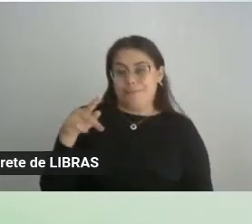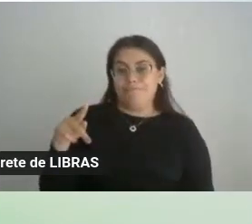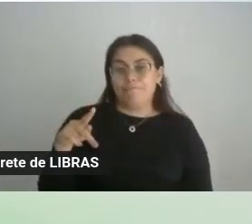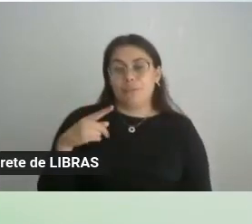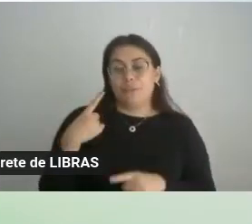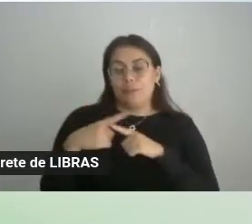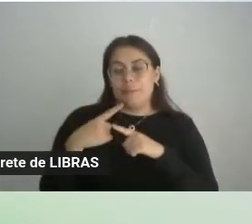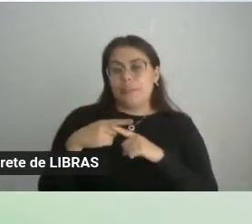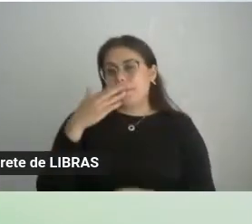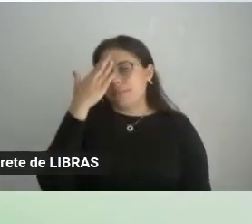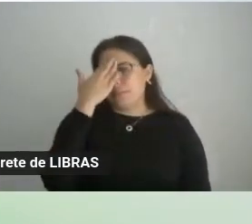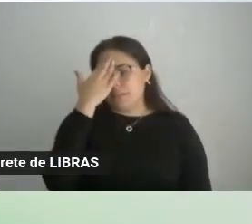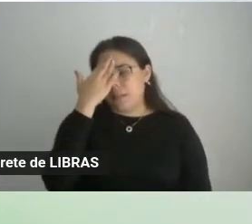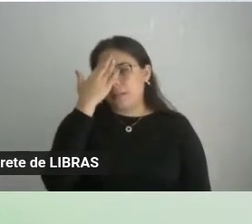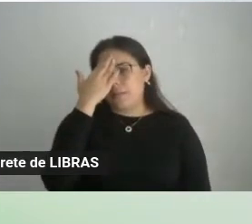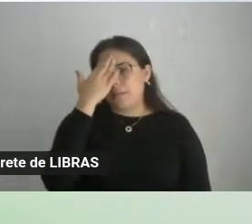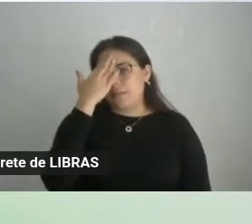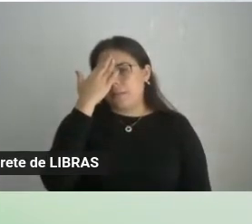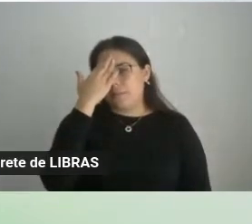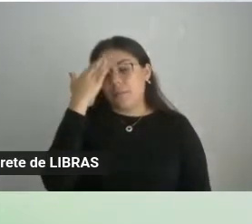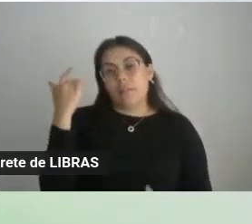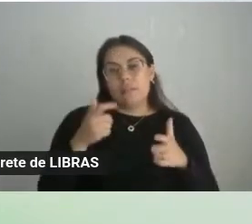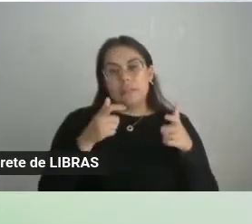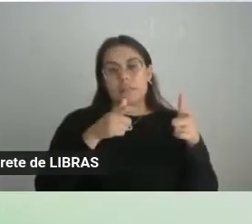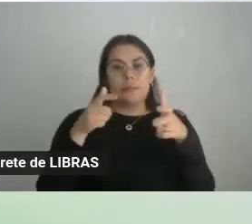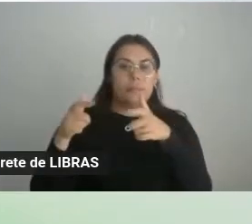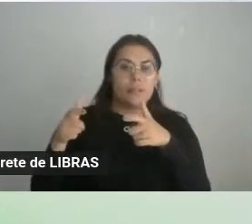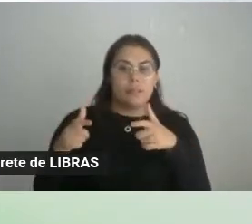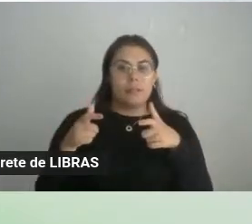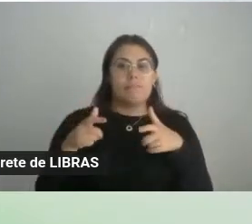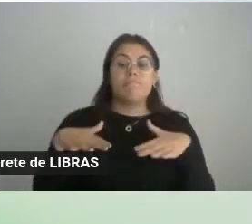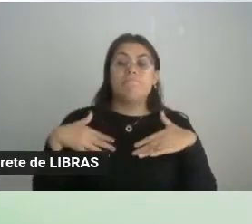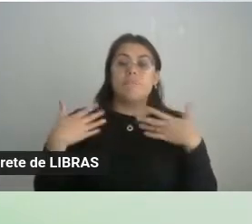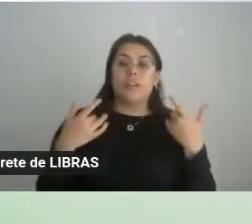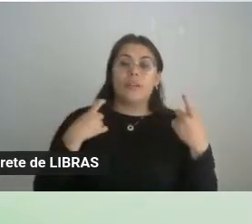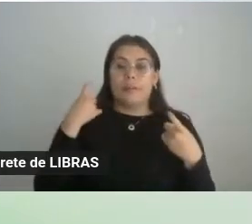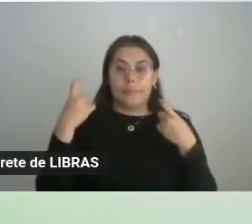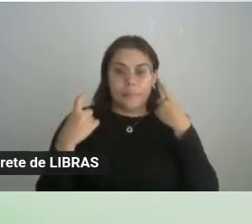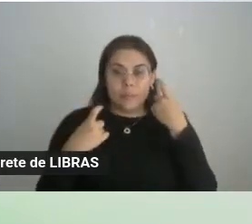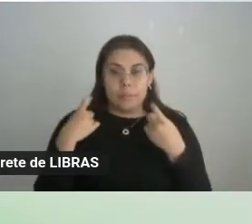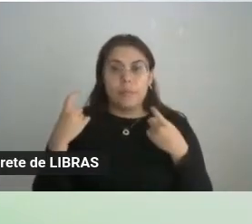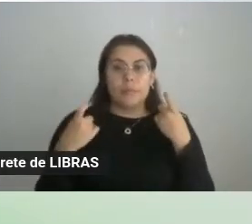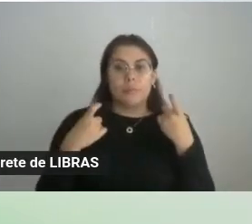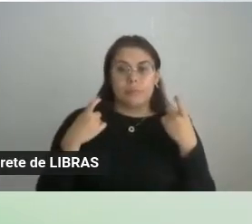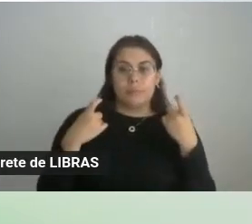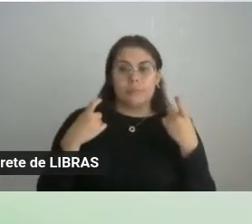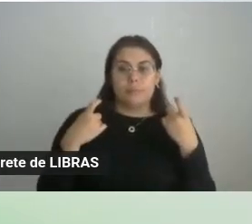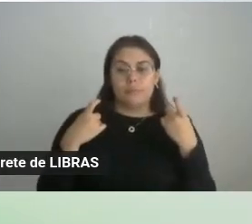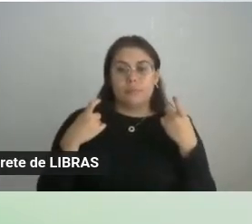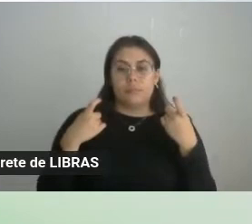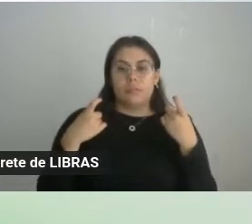algumas situações nesse ambiente. Então, é muito preocupante, e eu acho importante isso que está